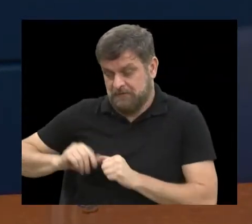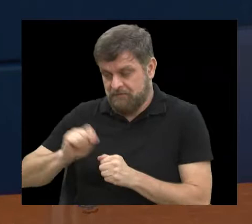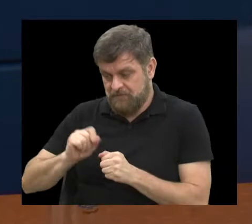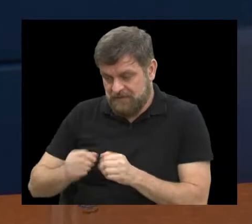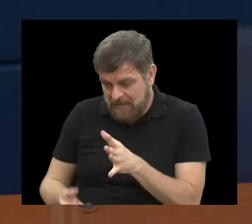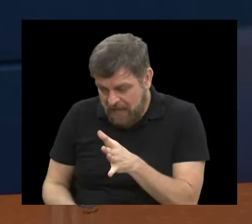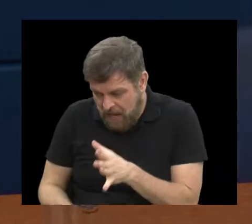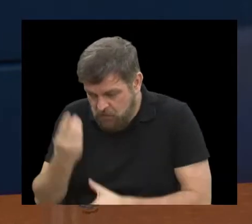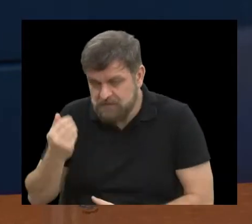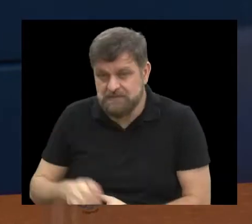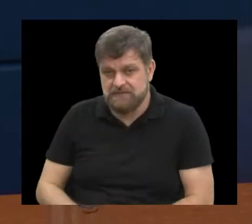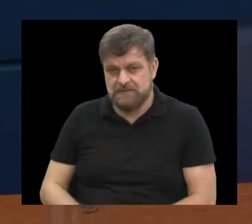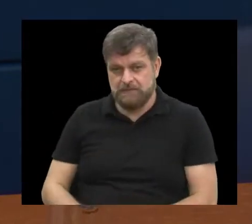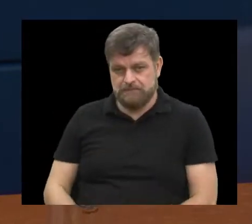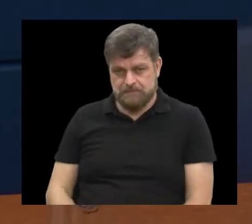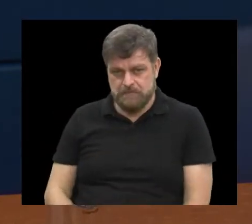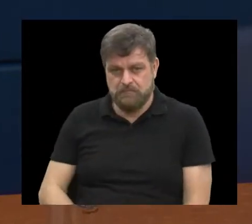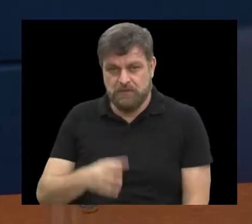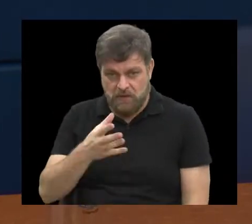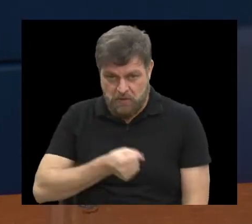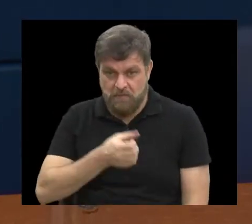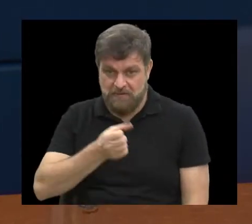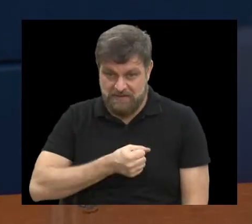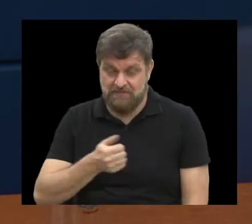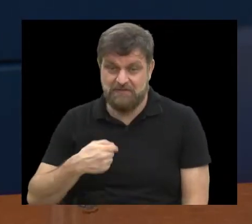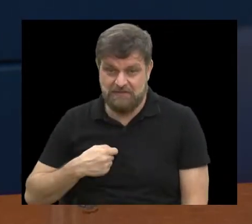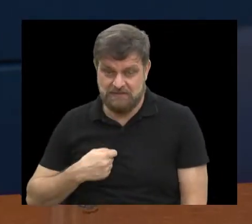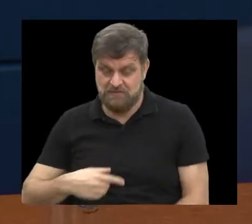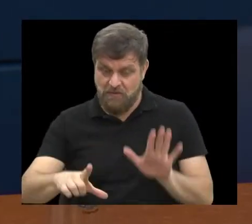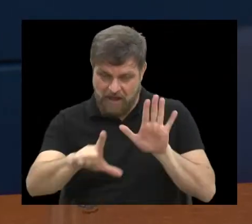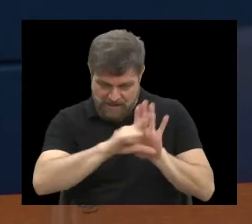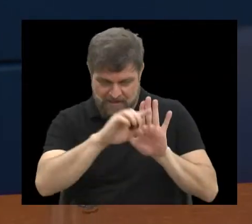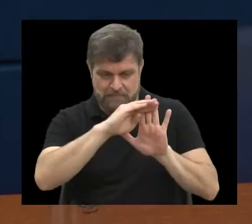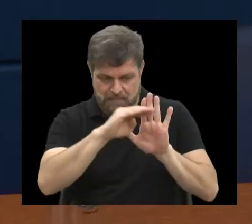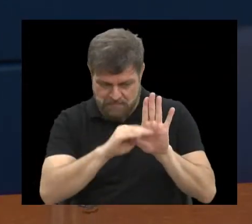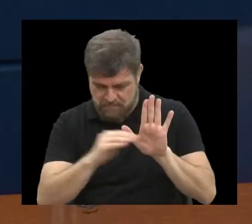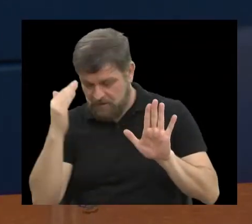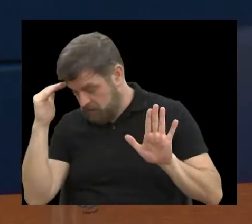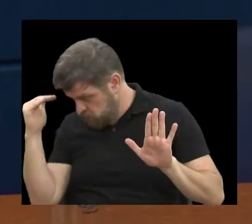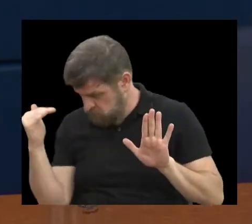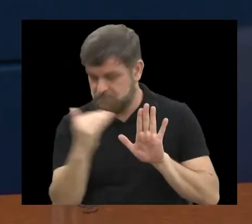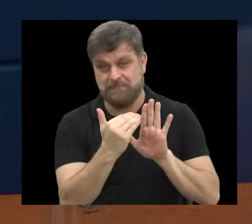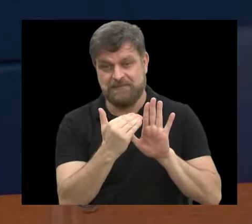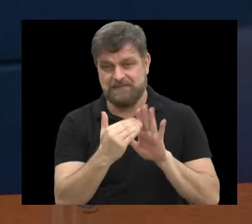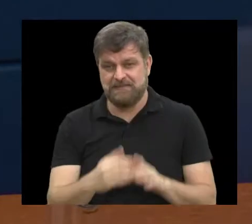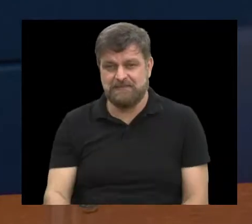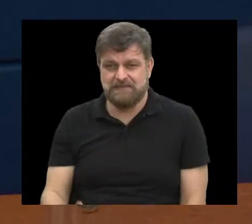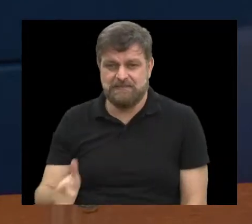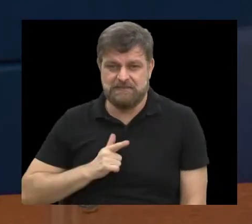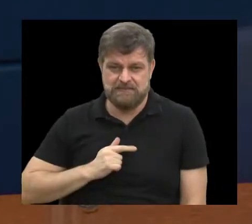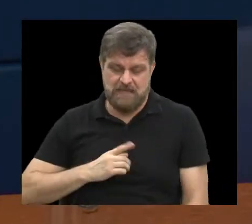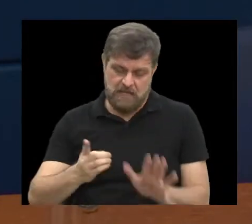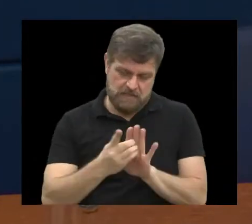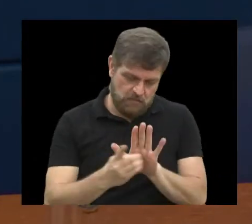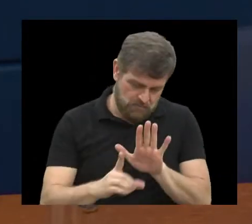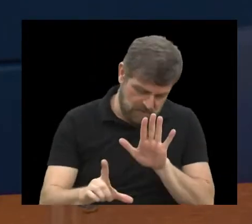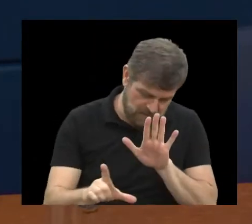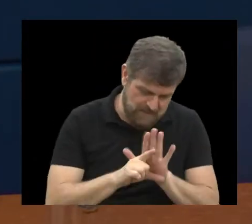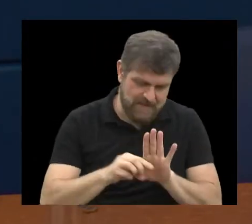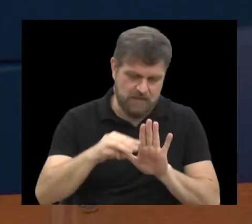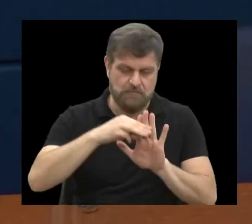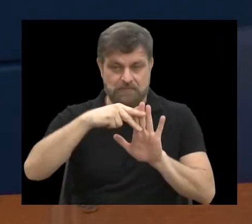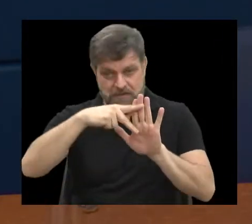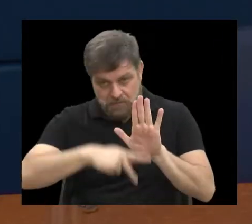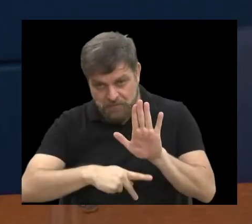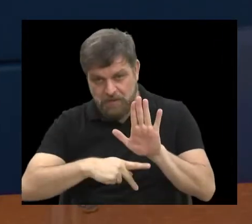da forma que ele está posto lá na legislação e no regulamento, seja no decreto e nas